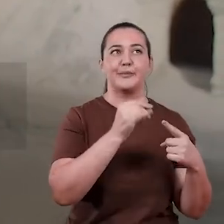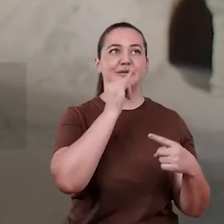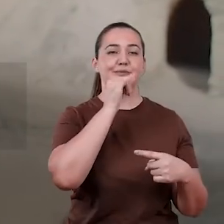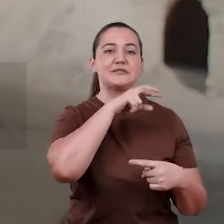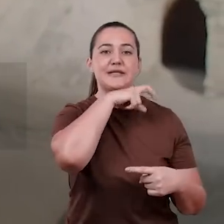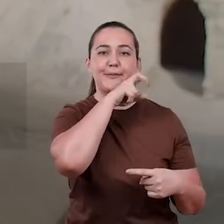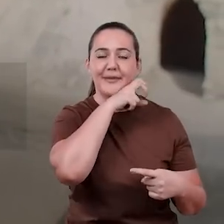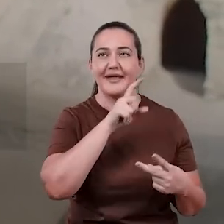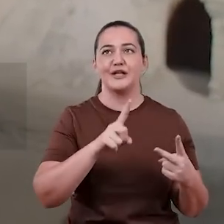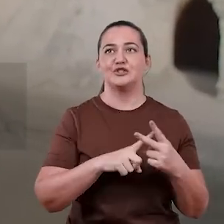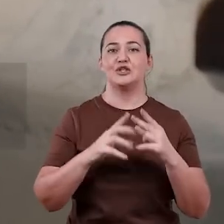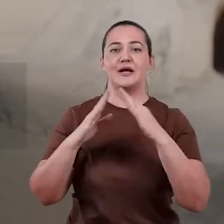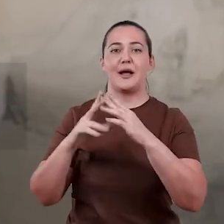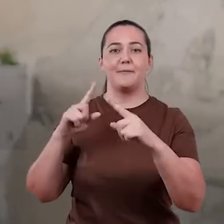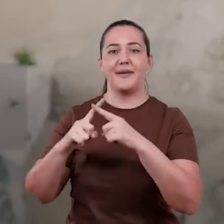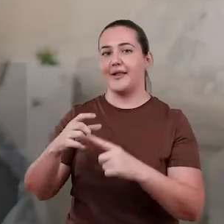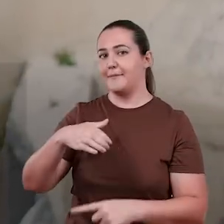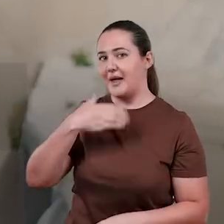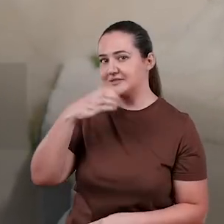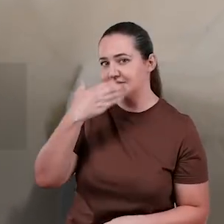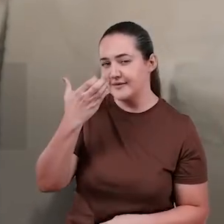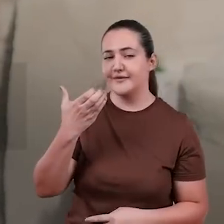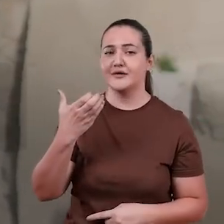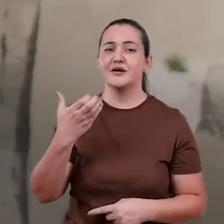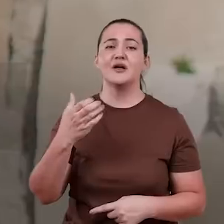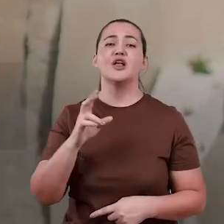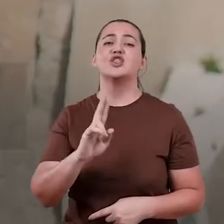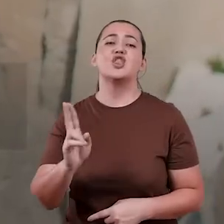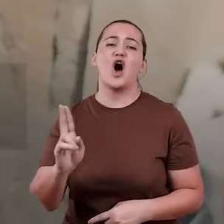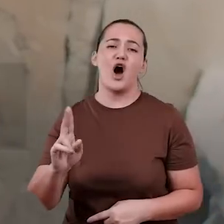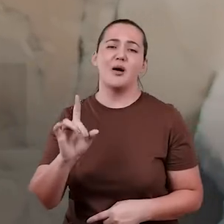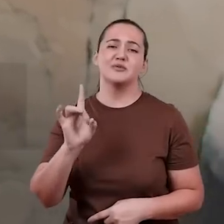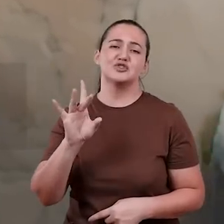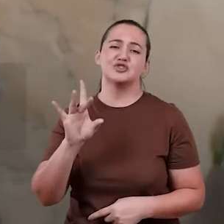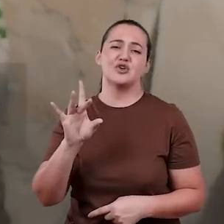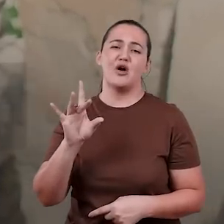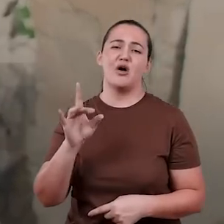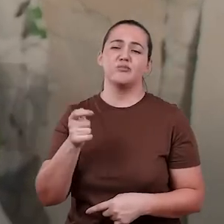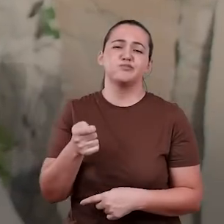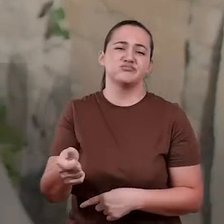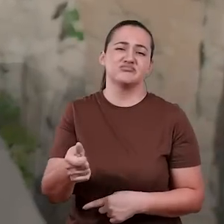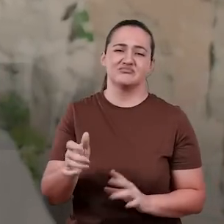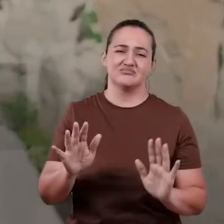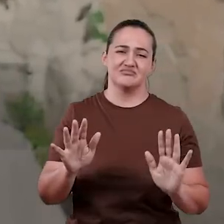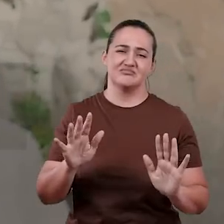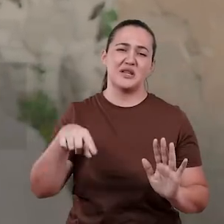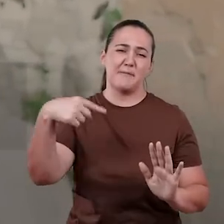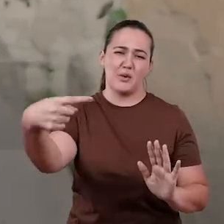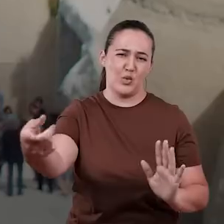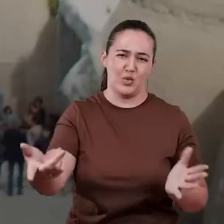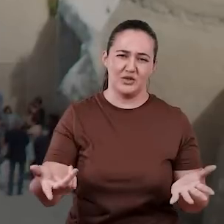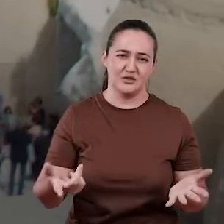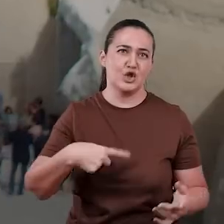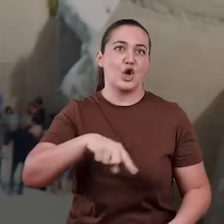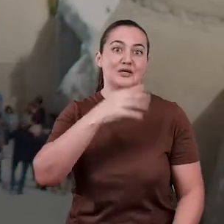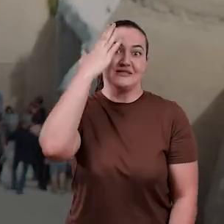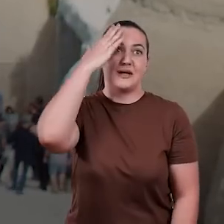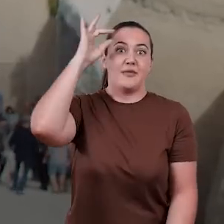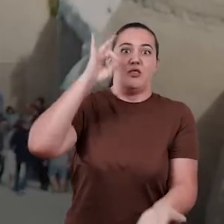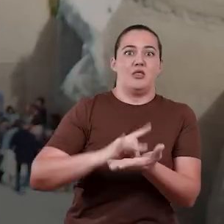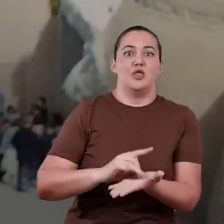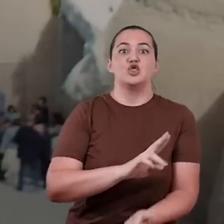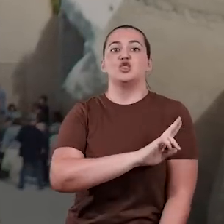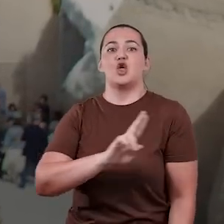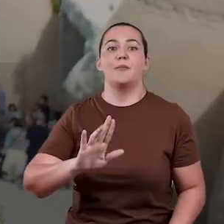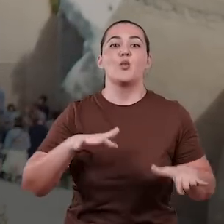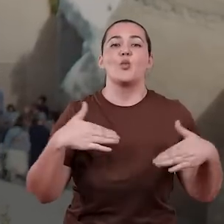Capela da Serpente, Capela da Maçã. Esses nomes, é claro, são nomes artísticos que foram dados posteriormente. Nós não sabemos se